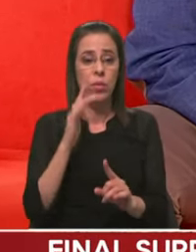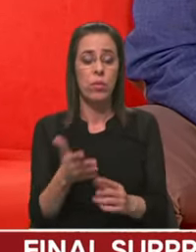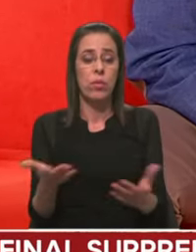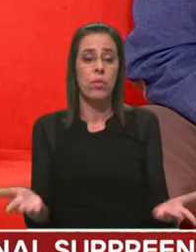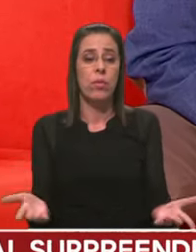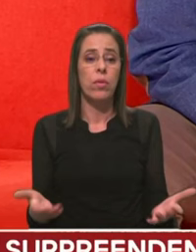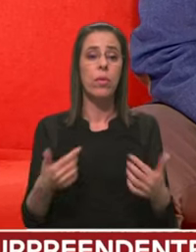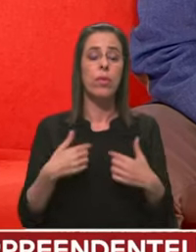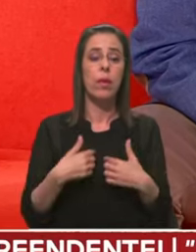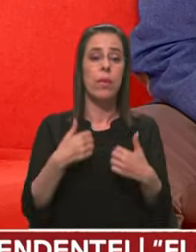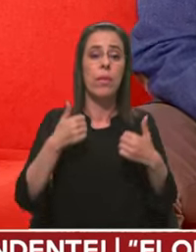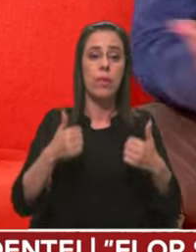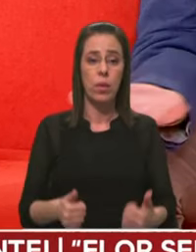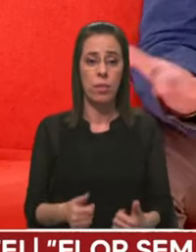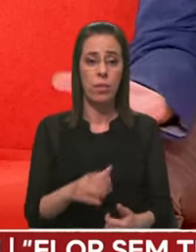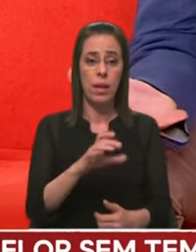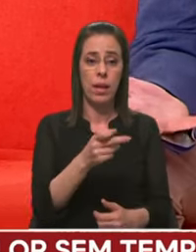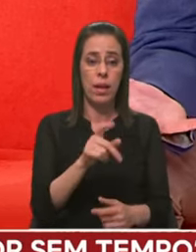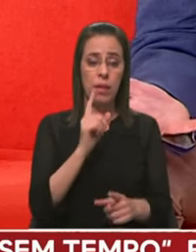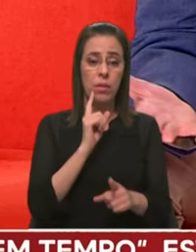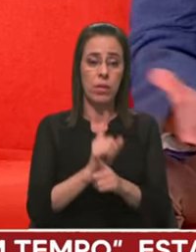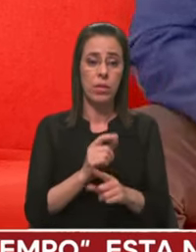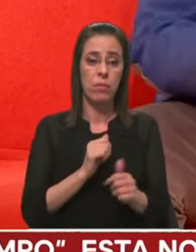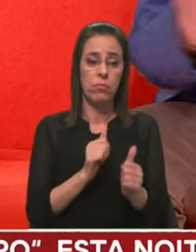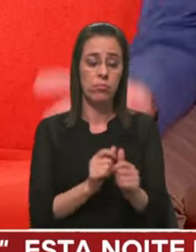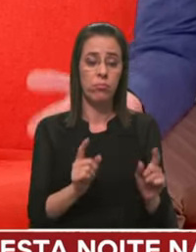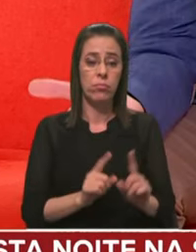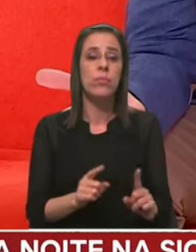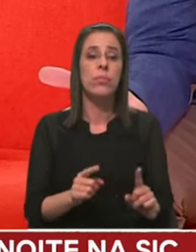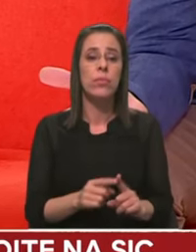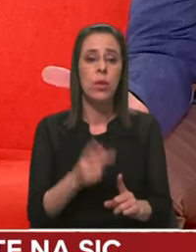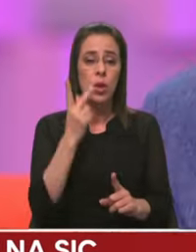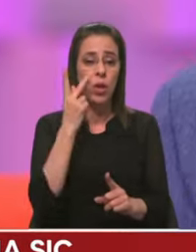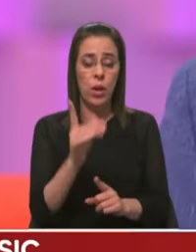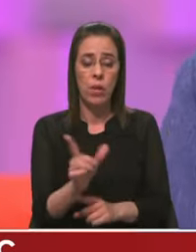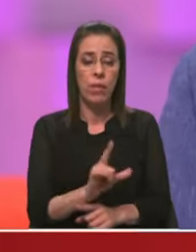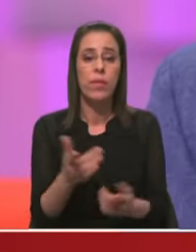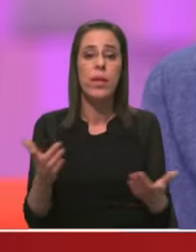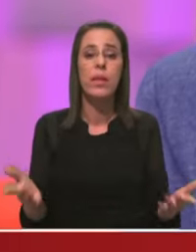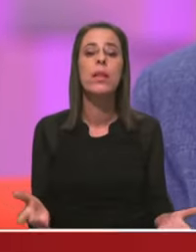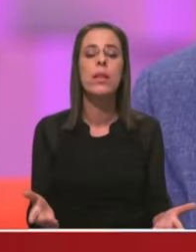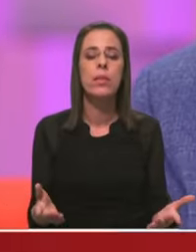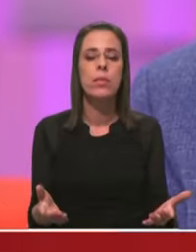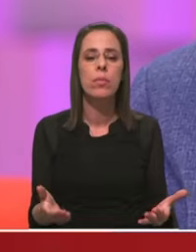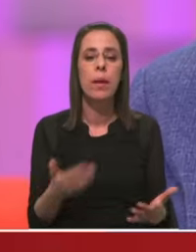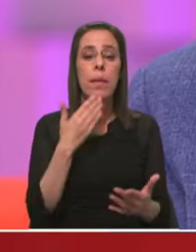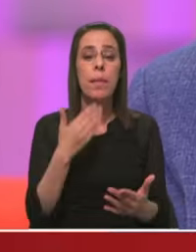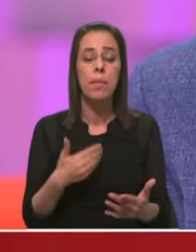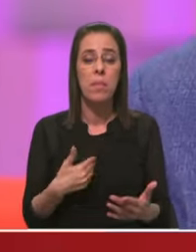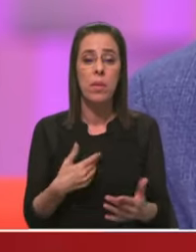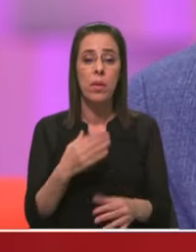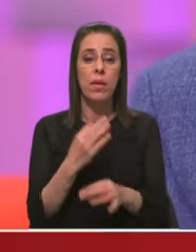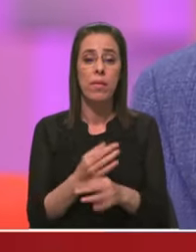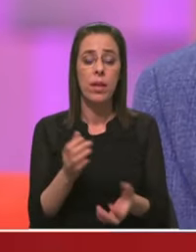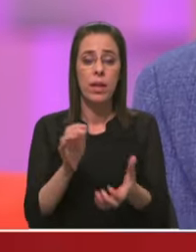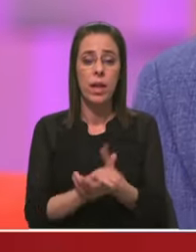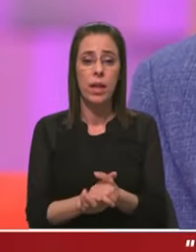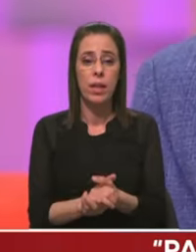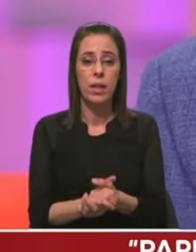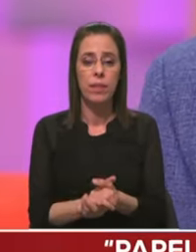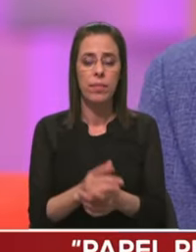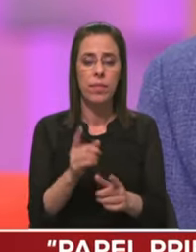mas eu dava-me também com com a Carla com quem já não andava que ela não já não vivia em Lisboa e pediu-me para fazer a festa de casamento